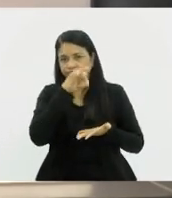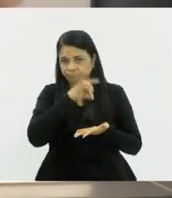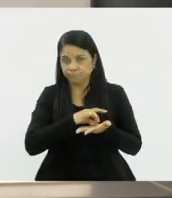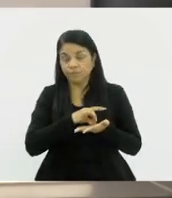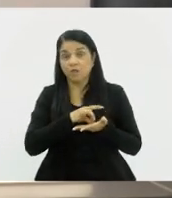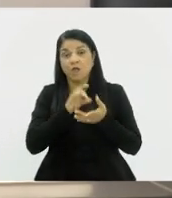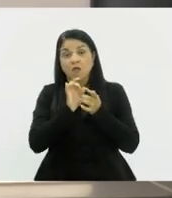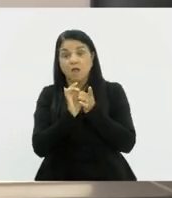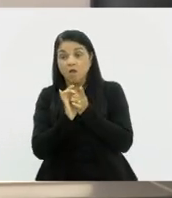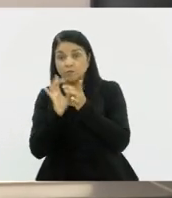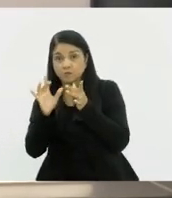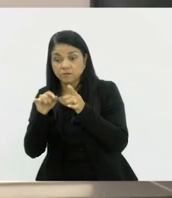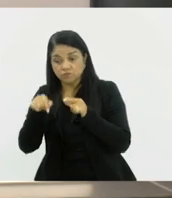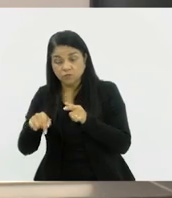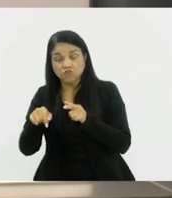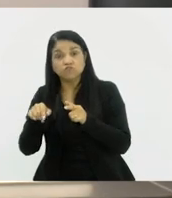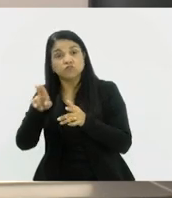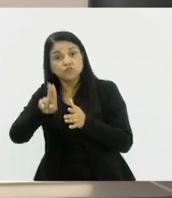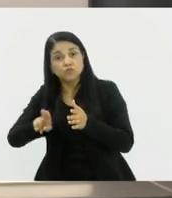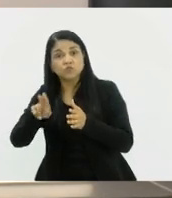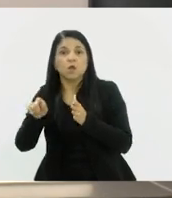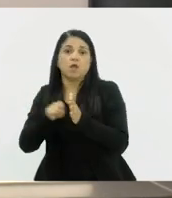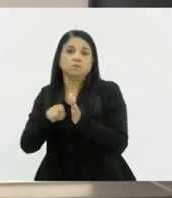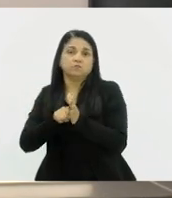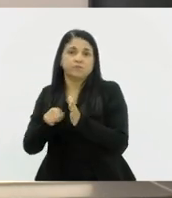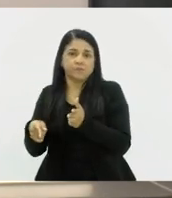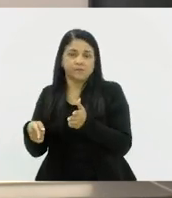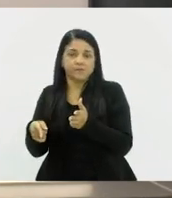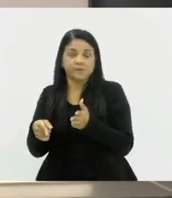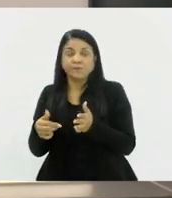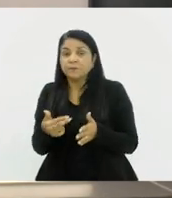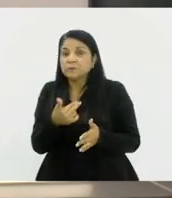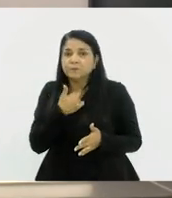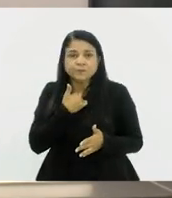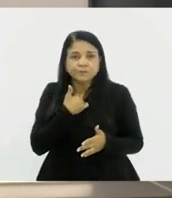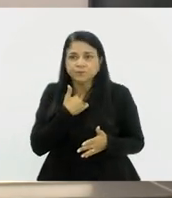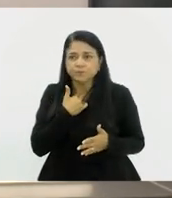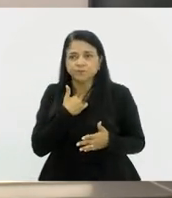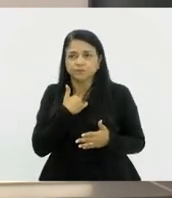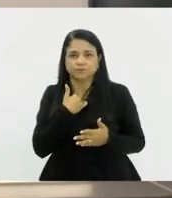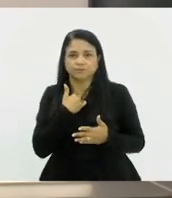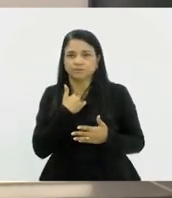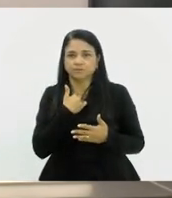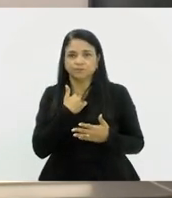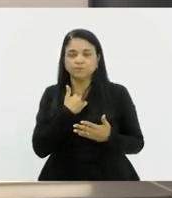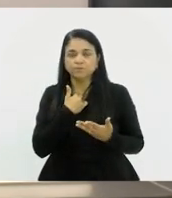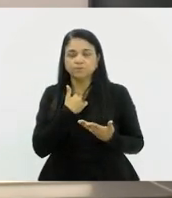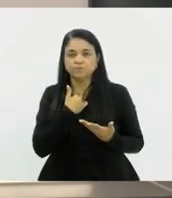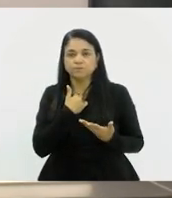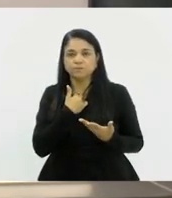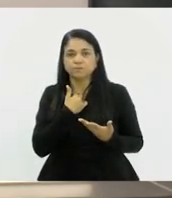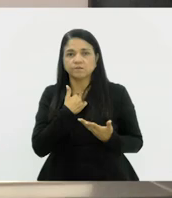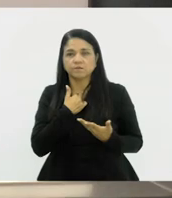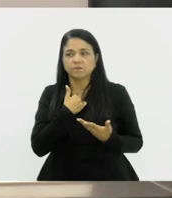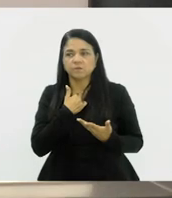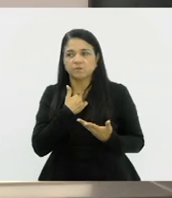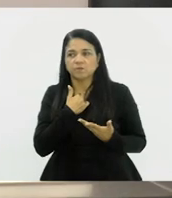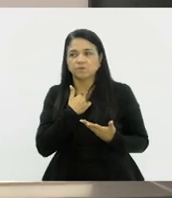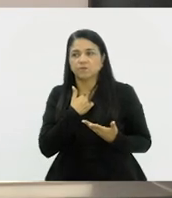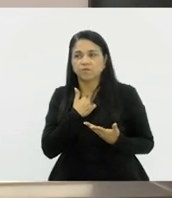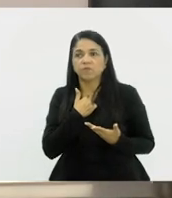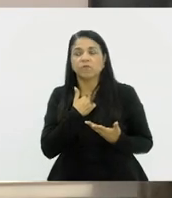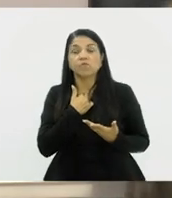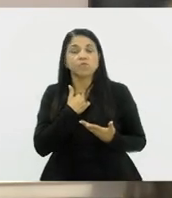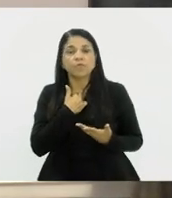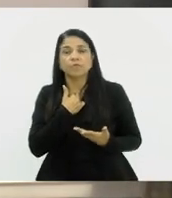absolvição daquele que tem que ser absolvido nós não podemos né ter eh no nós não podemos